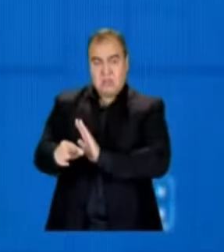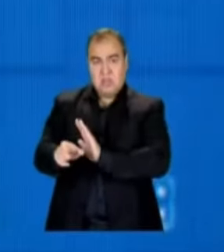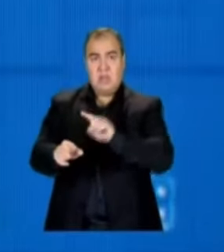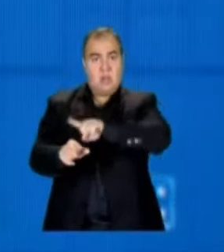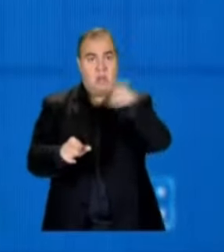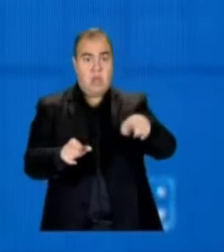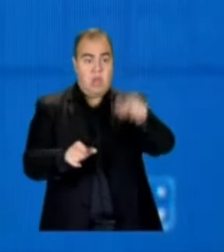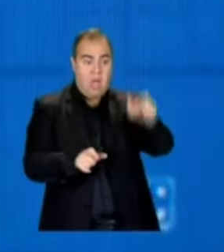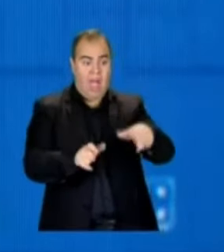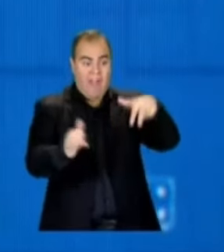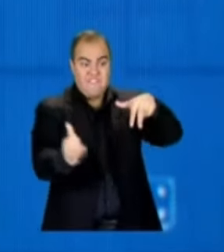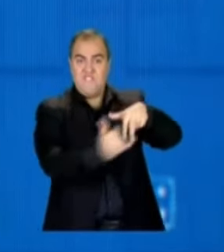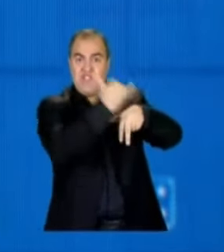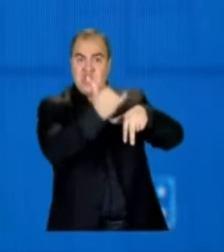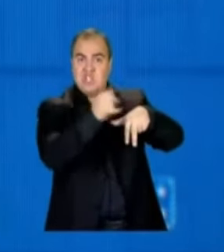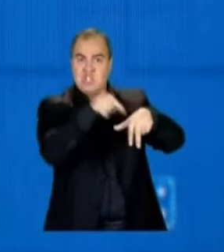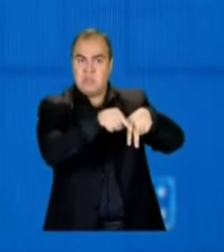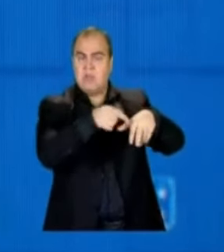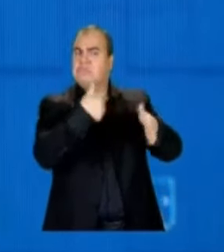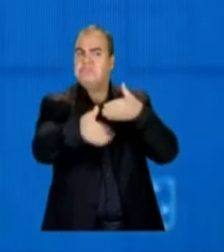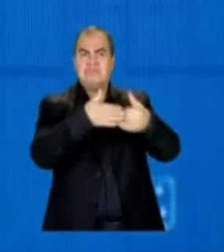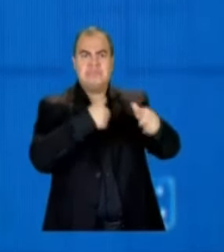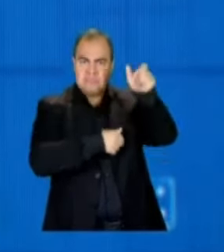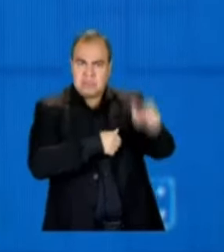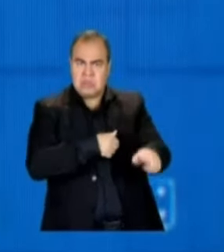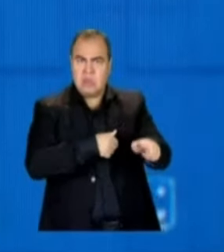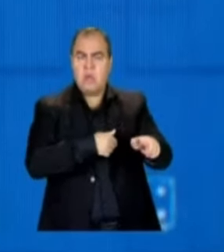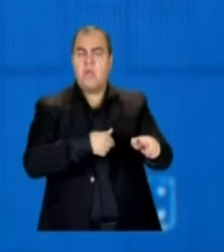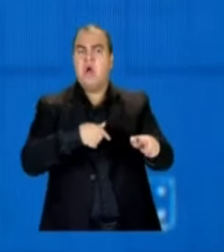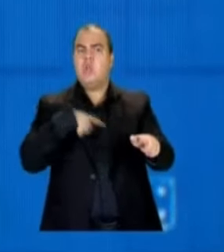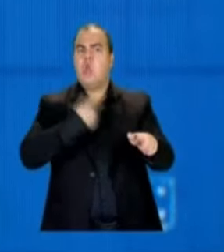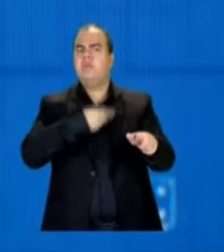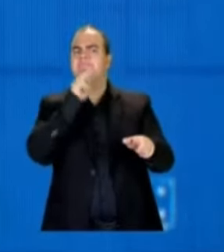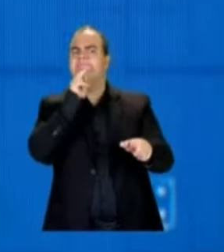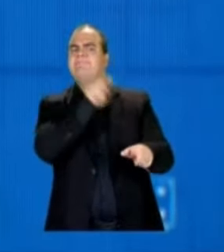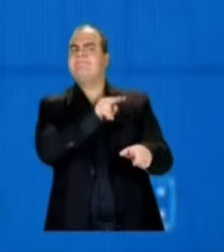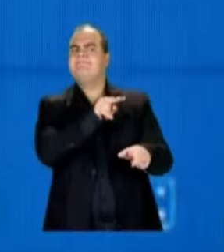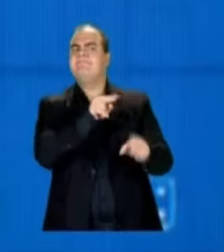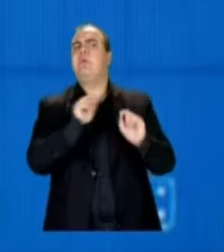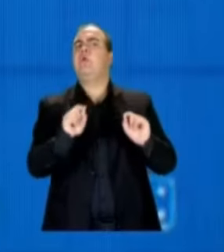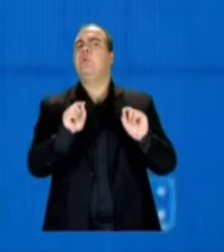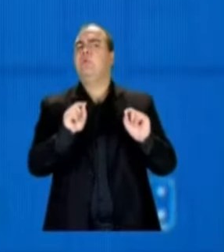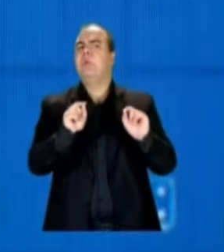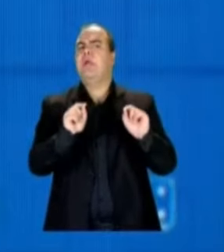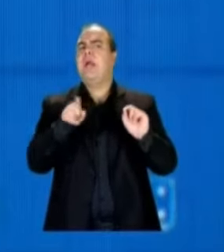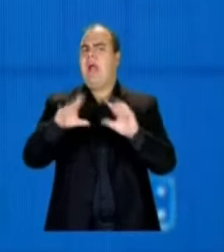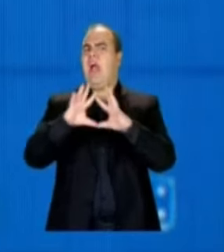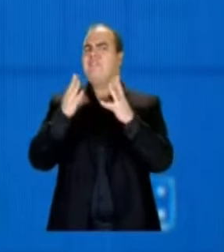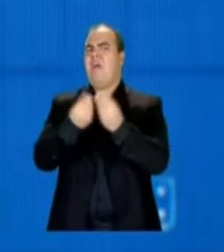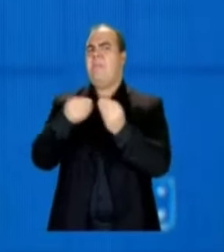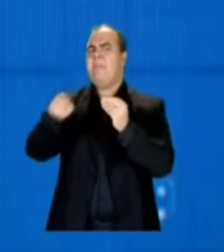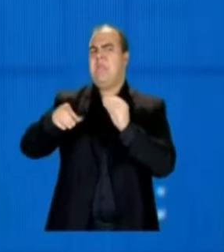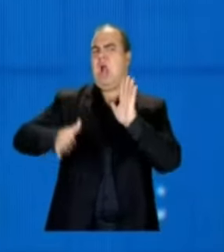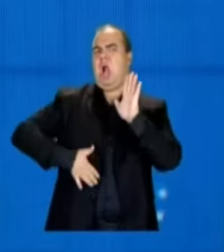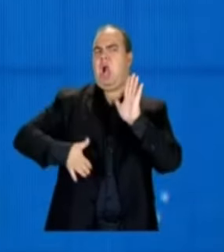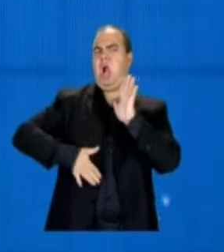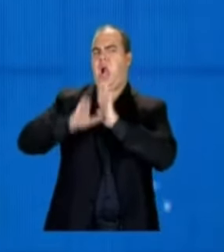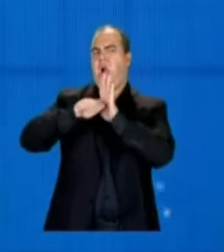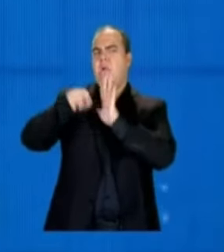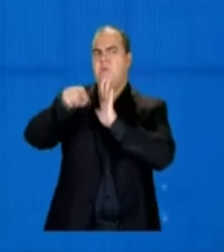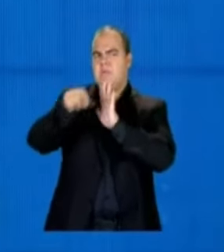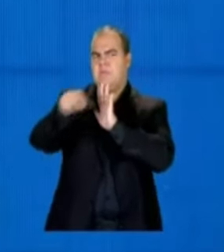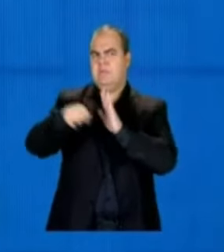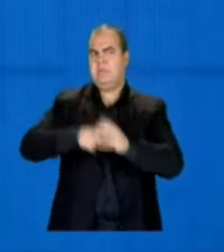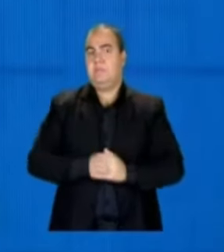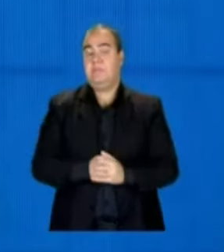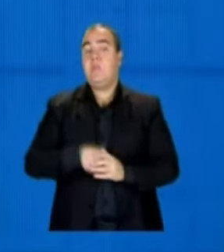vida da vítima seja ela policial ou civil eh que sofra na realidade a família do bandido letalidade